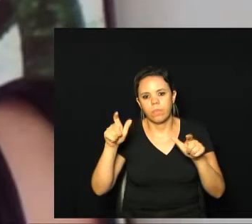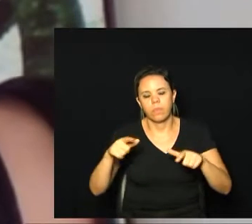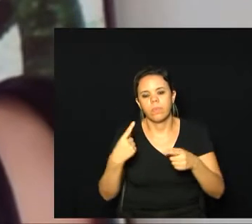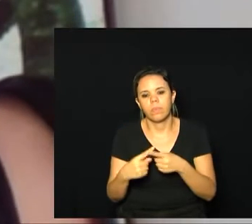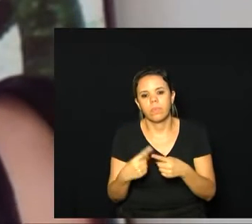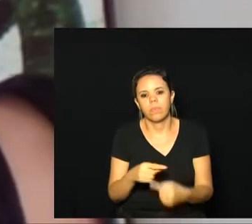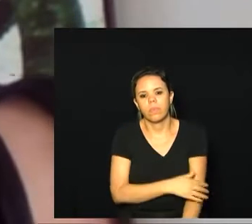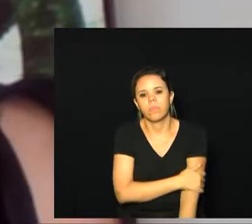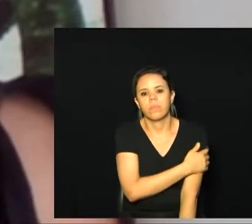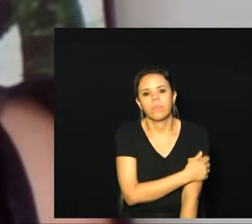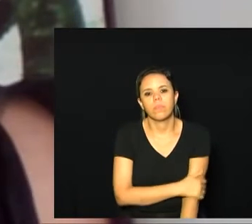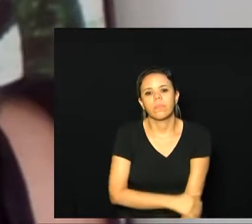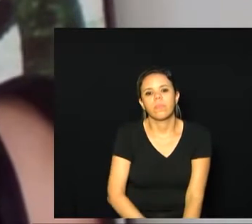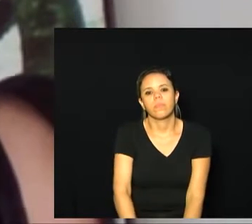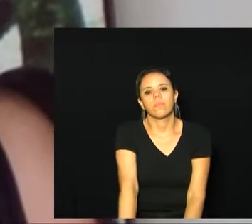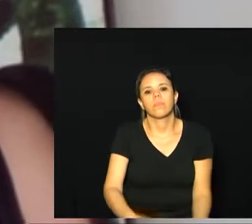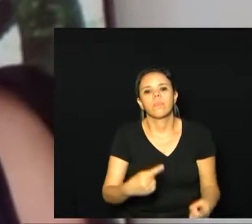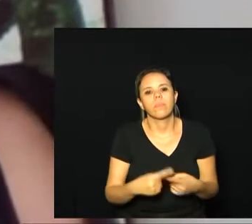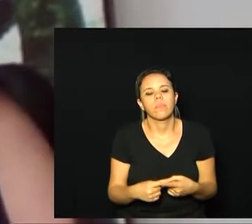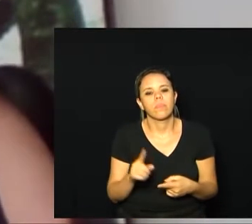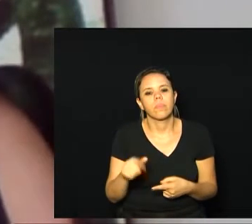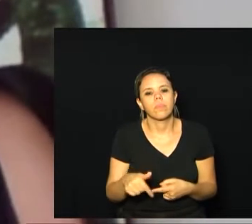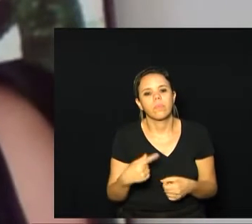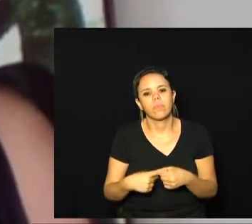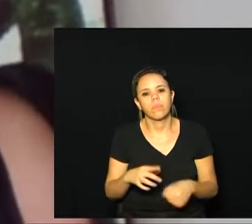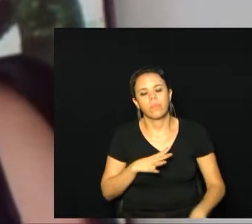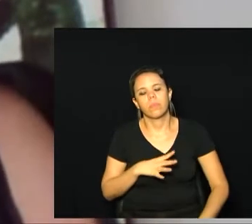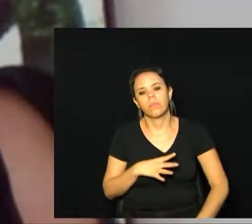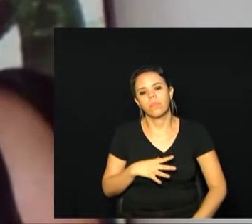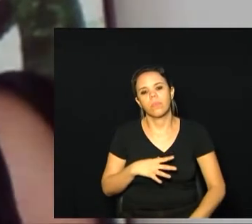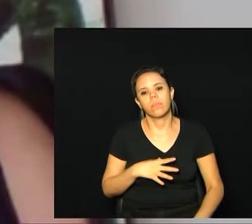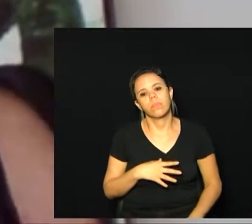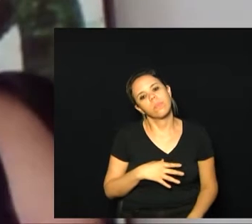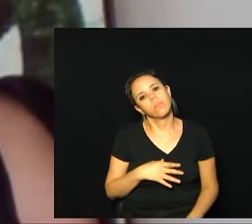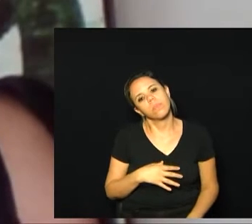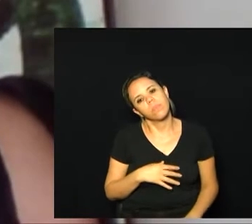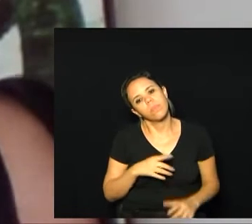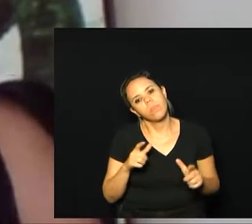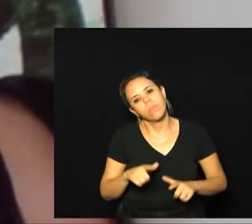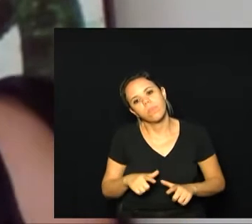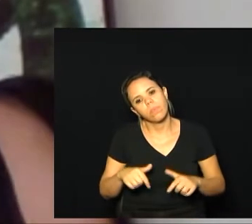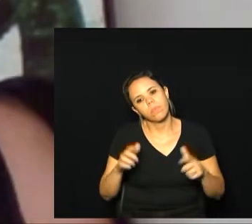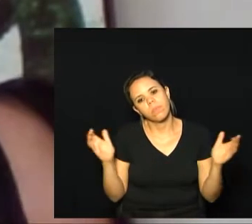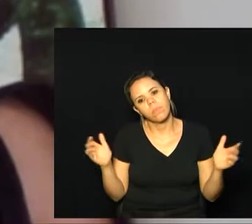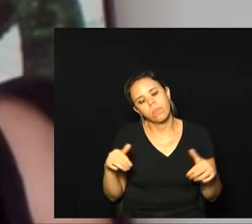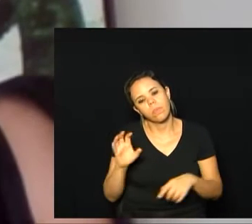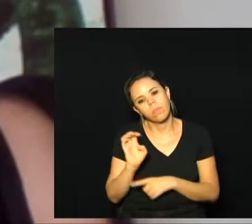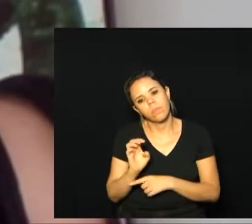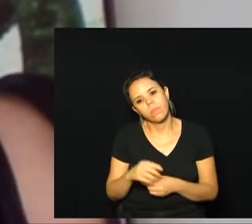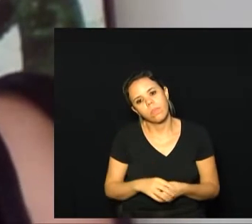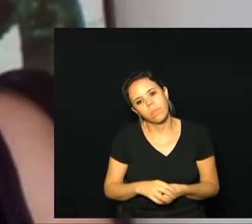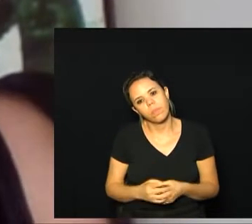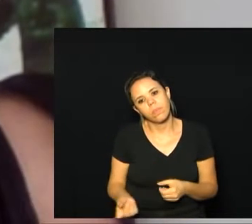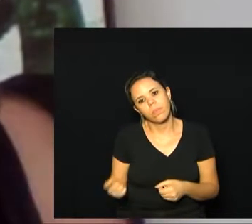que deve prevalecer o interesse local? Porque na ponta é o município, né, e num ambiente um pouco maior é o Estado,